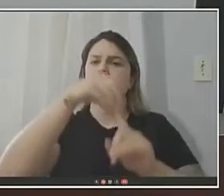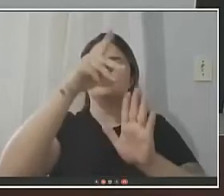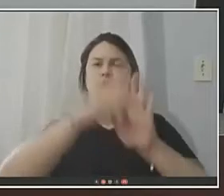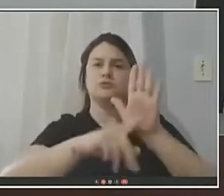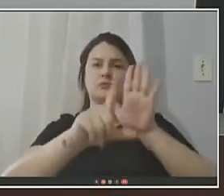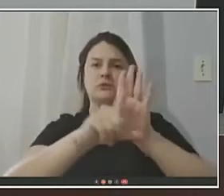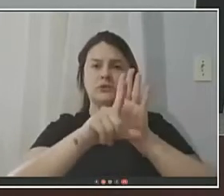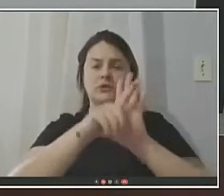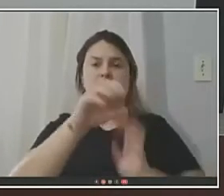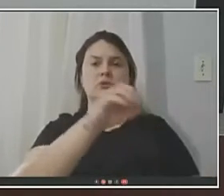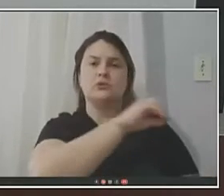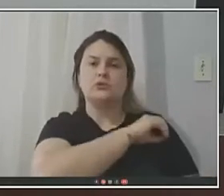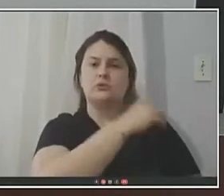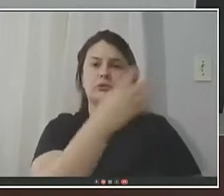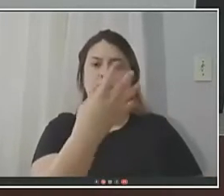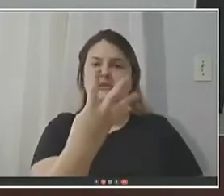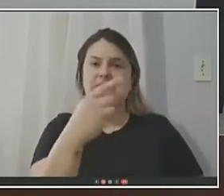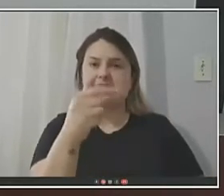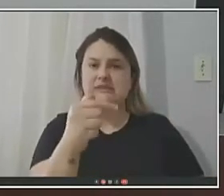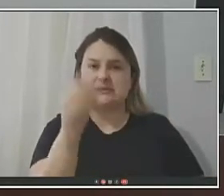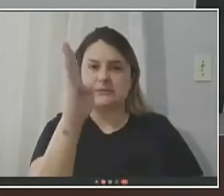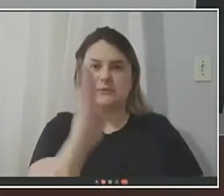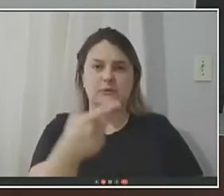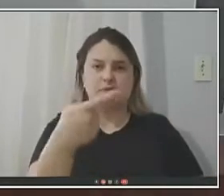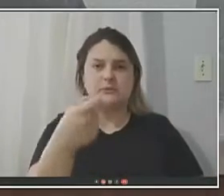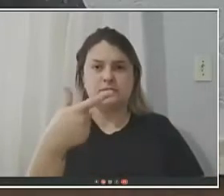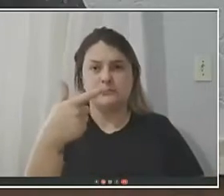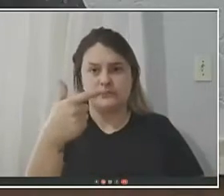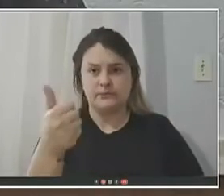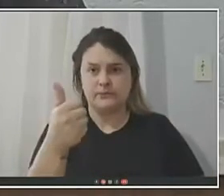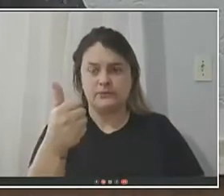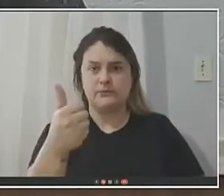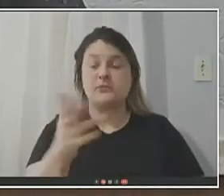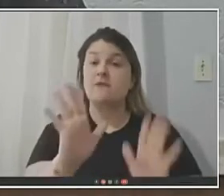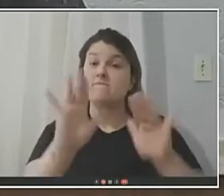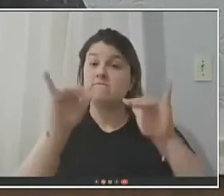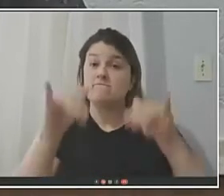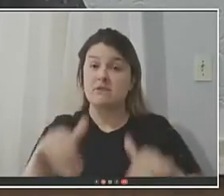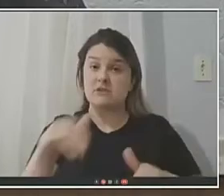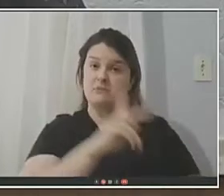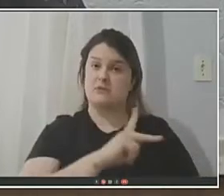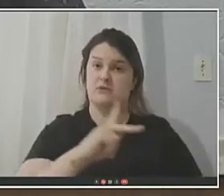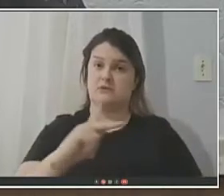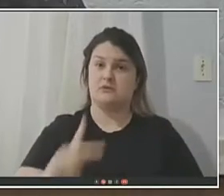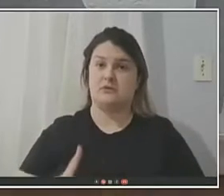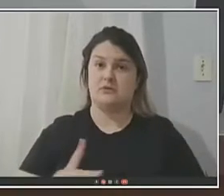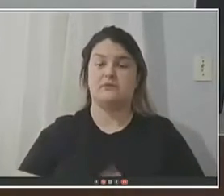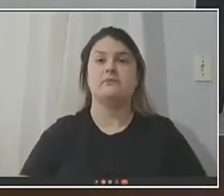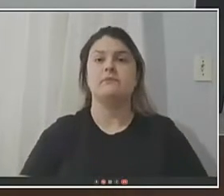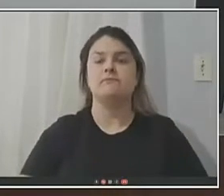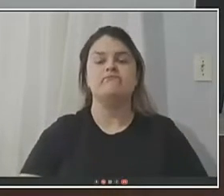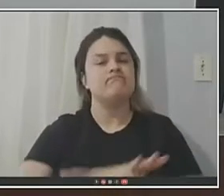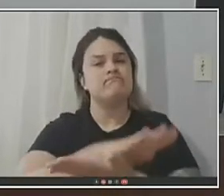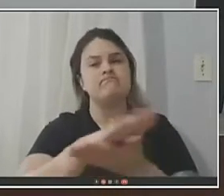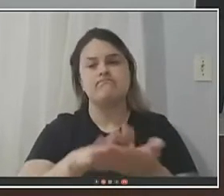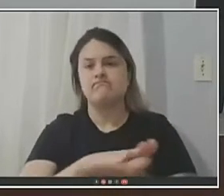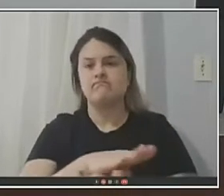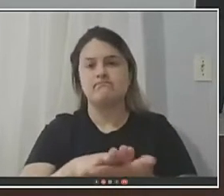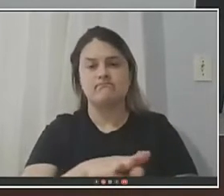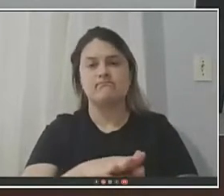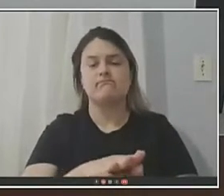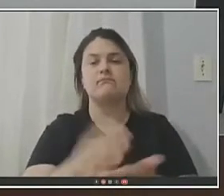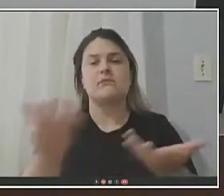ordinária número 47 de 2021. Fim da ordem do dia, senhor presidente. Nada mais havendo,